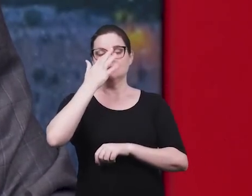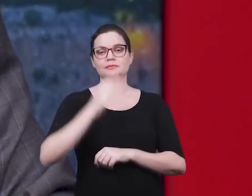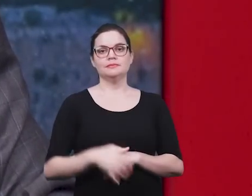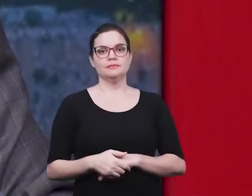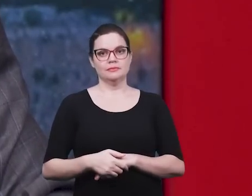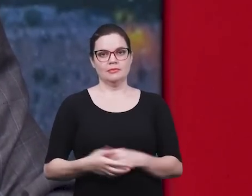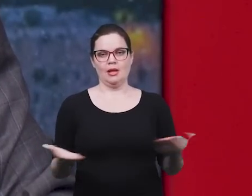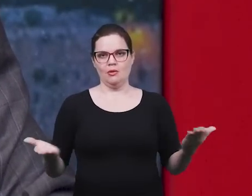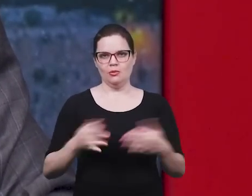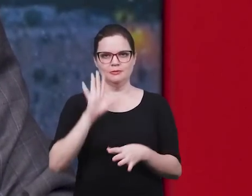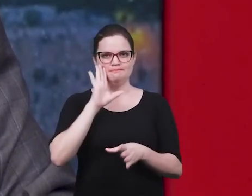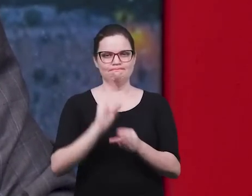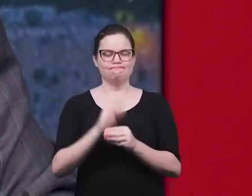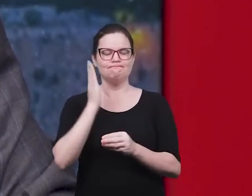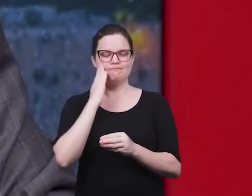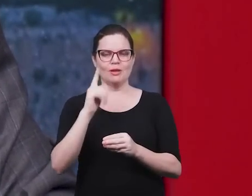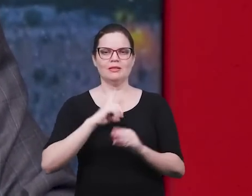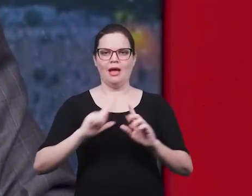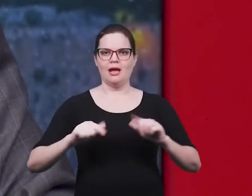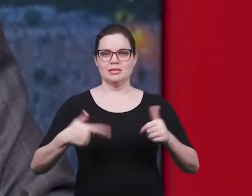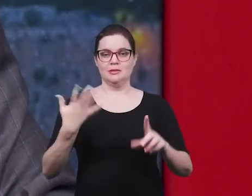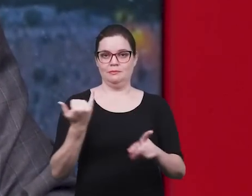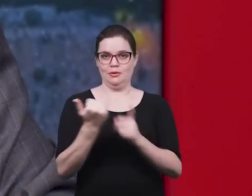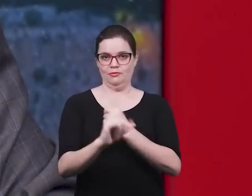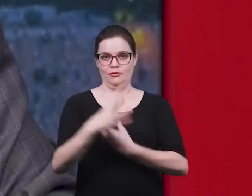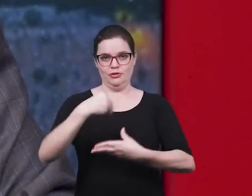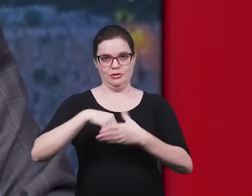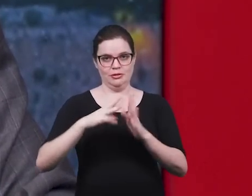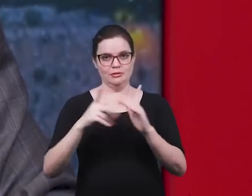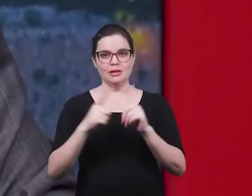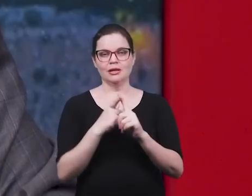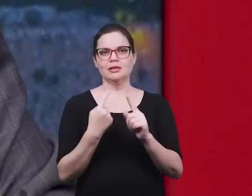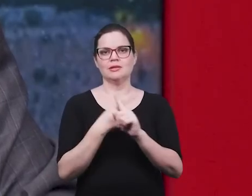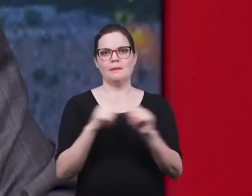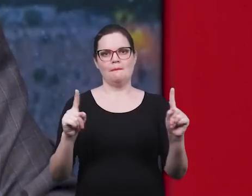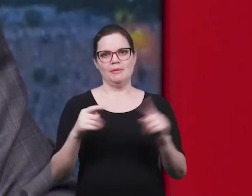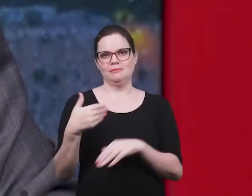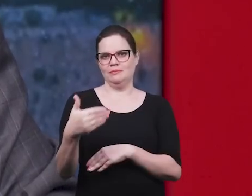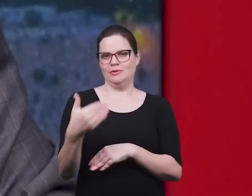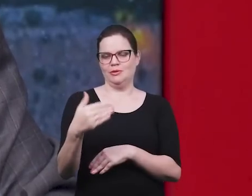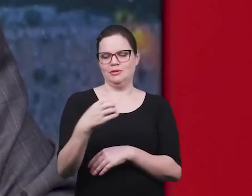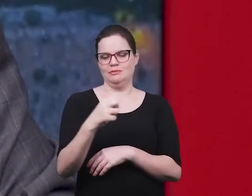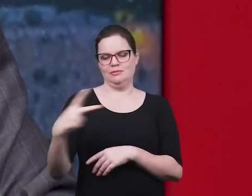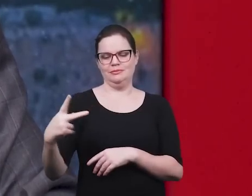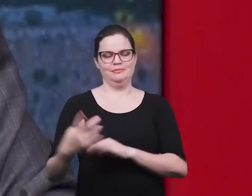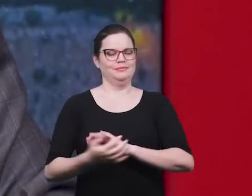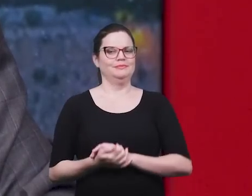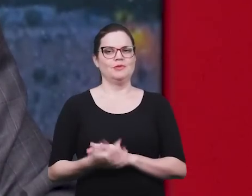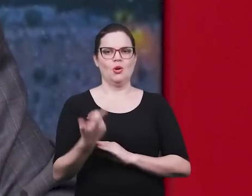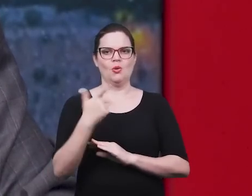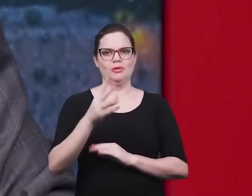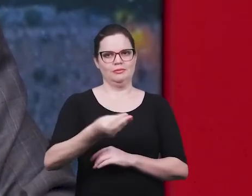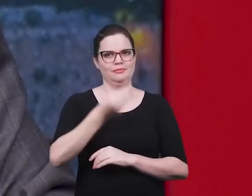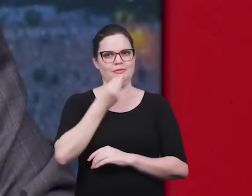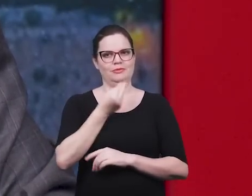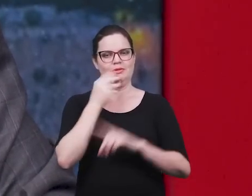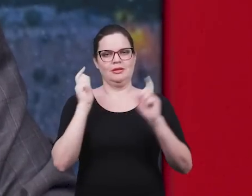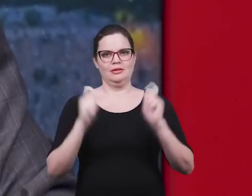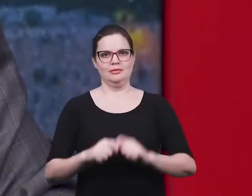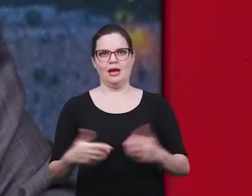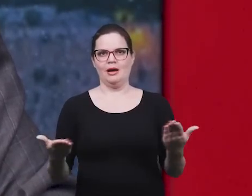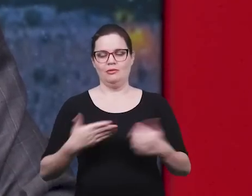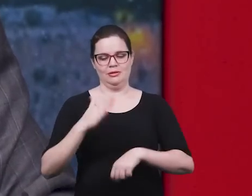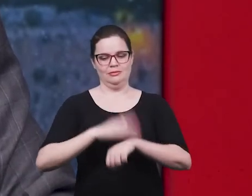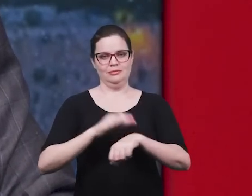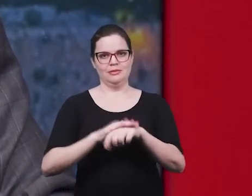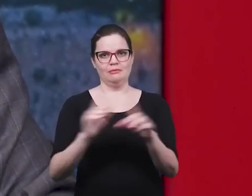se aplica hoje de uma forma profética na vida da igreja. Mas nós vamos deixar para uma outra oportunidade.